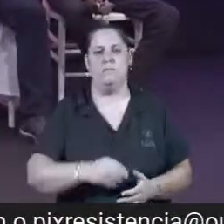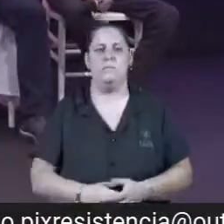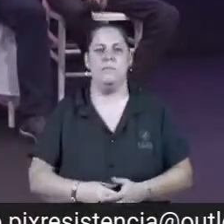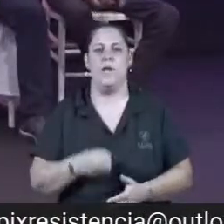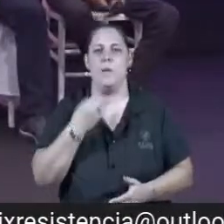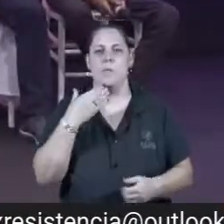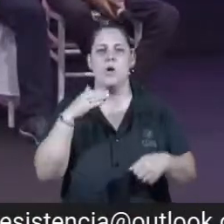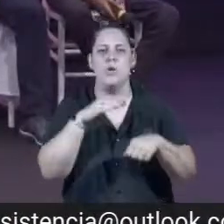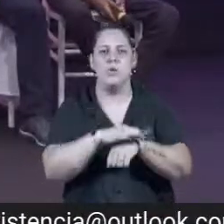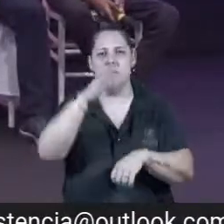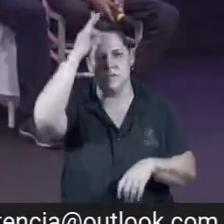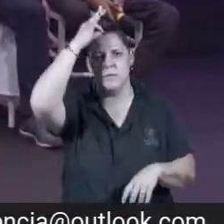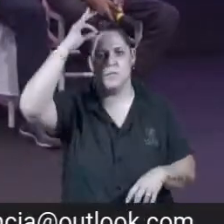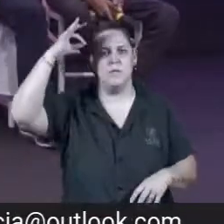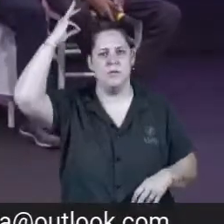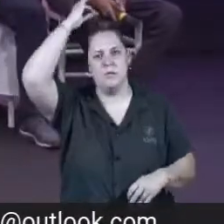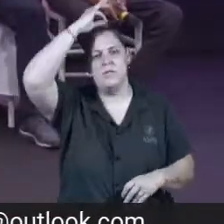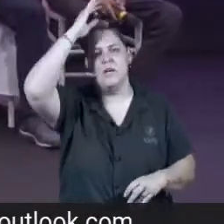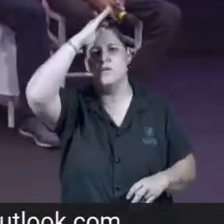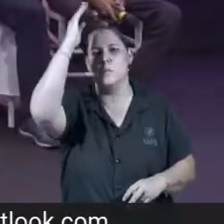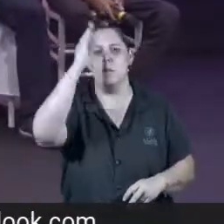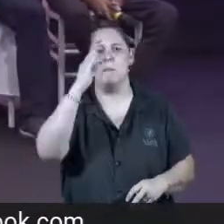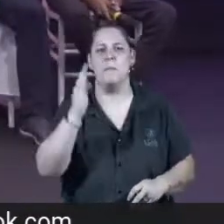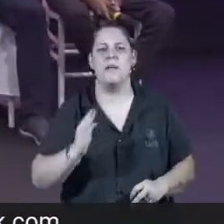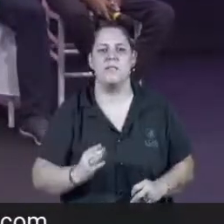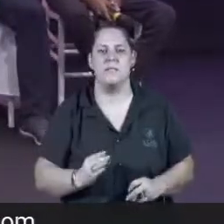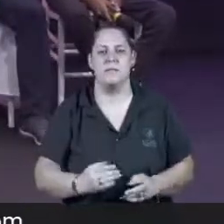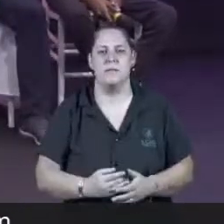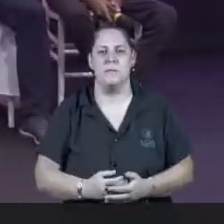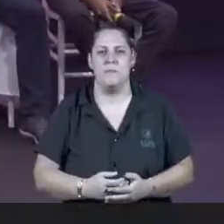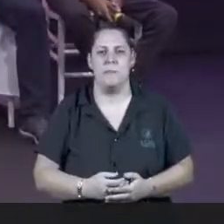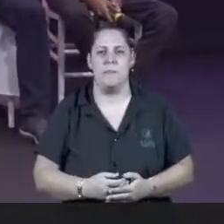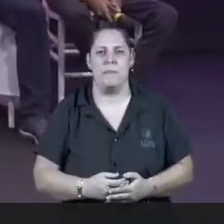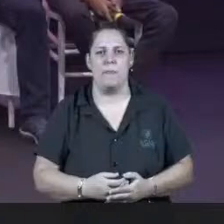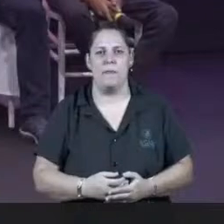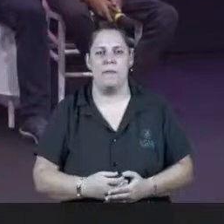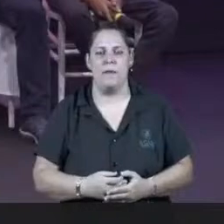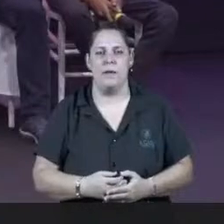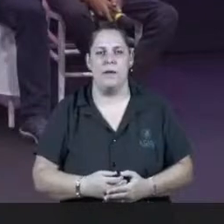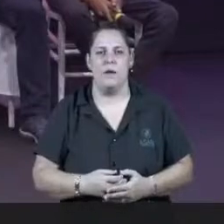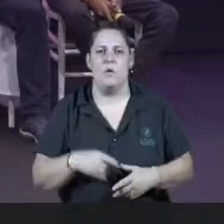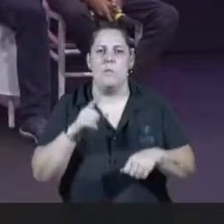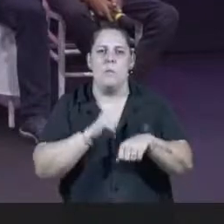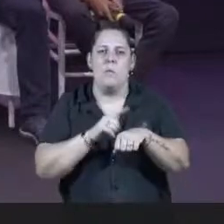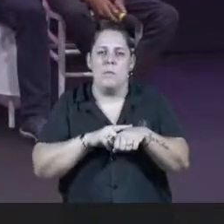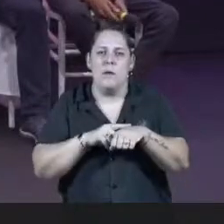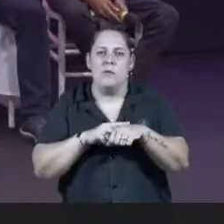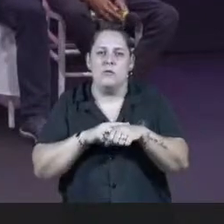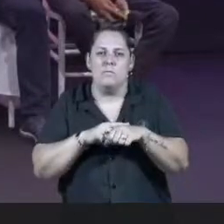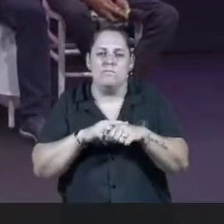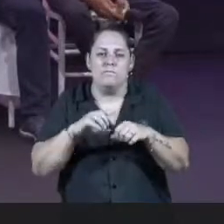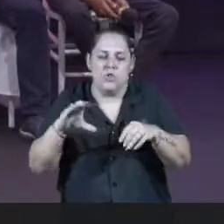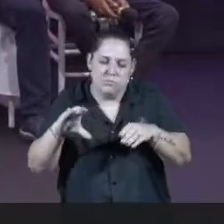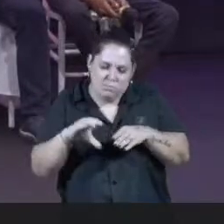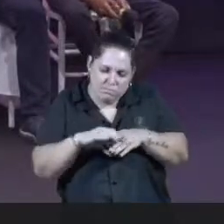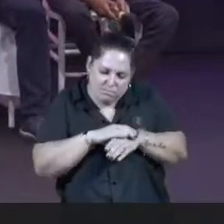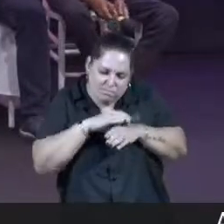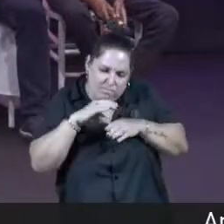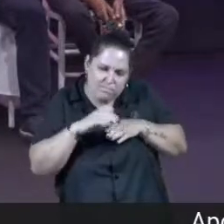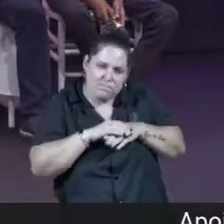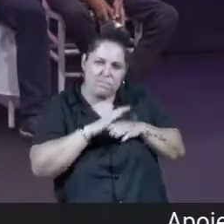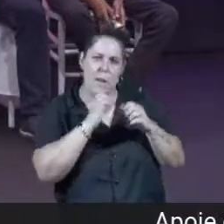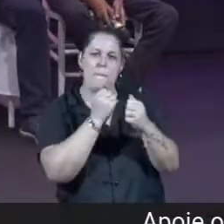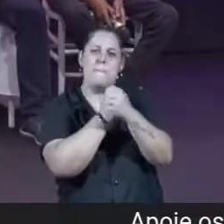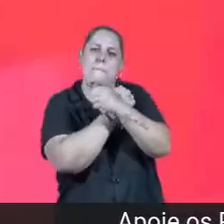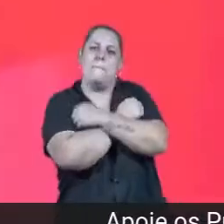Boa noite, Espírito Santo, boa noite, Brasil. Aqui é um ato de acolhimento, um abraço